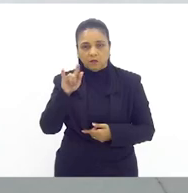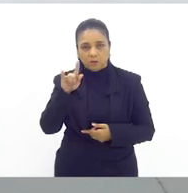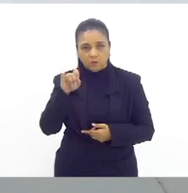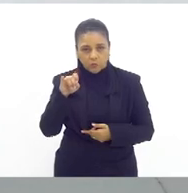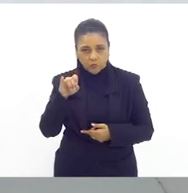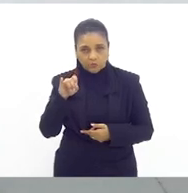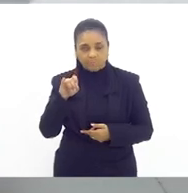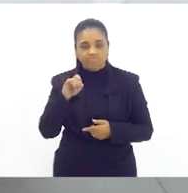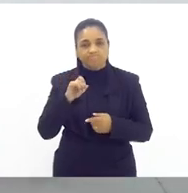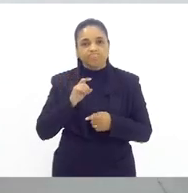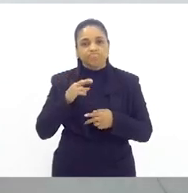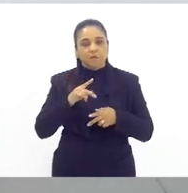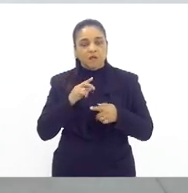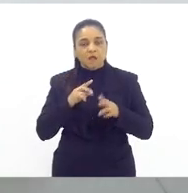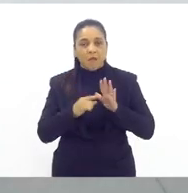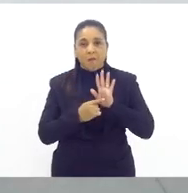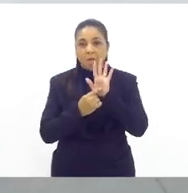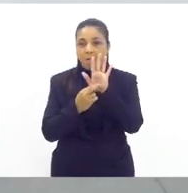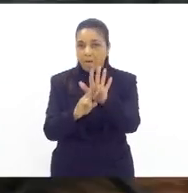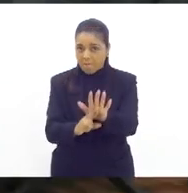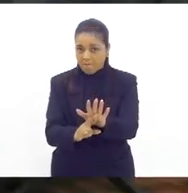do Estado do Rio de Janeiro